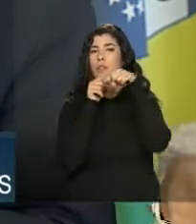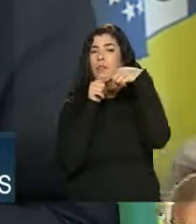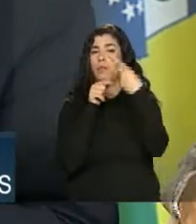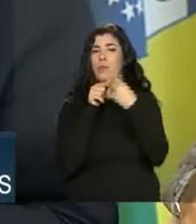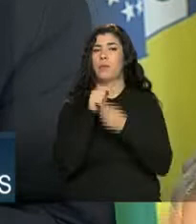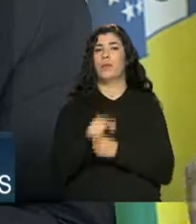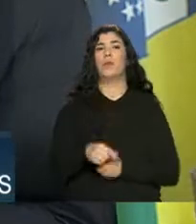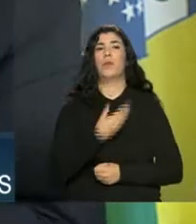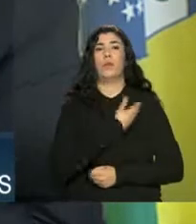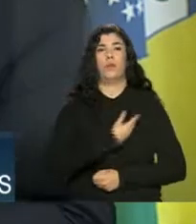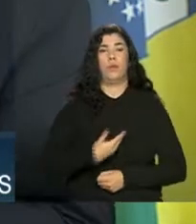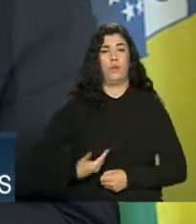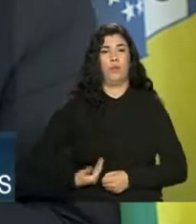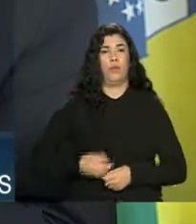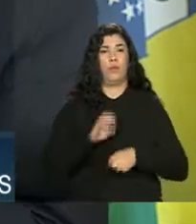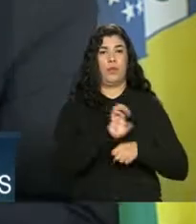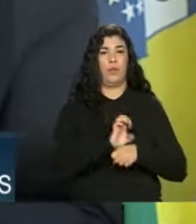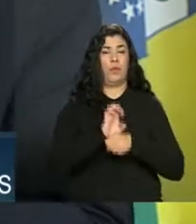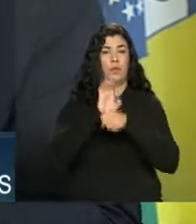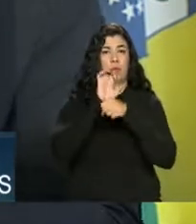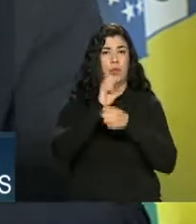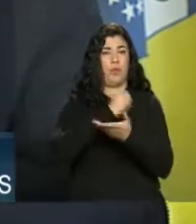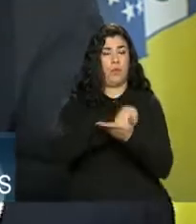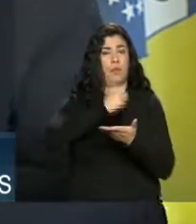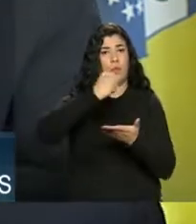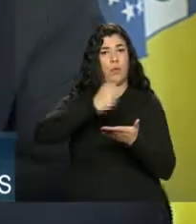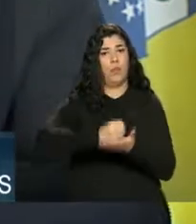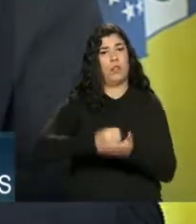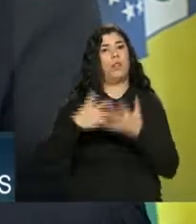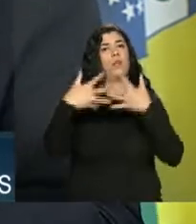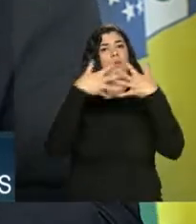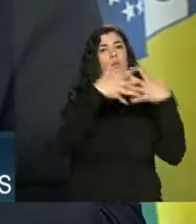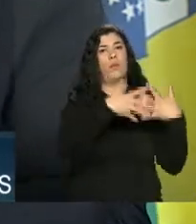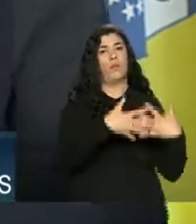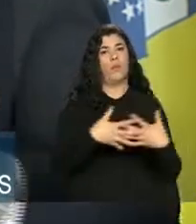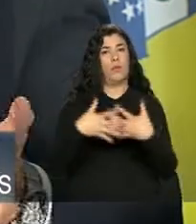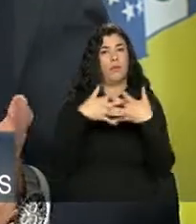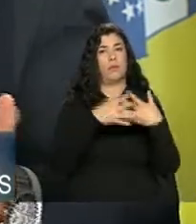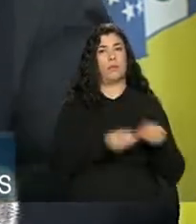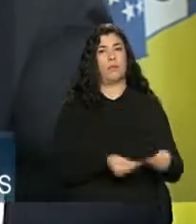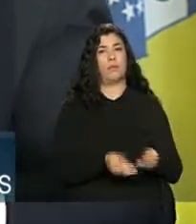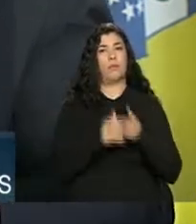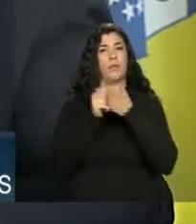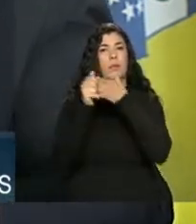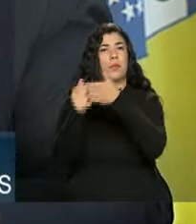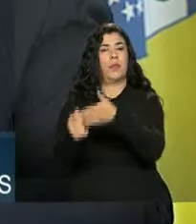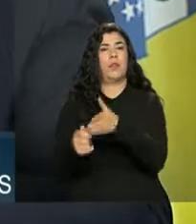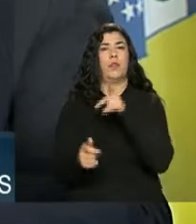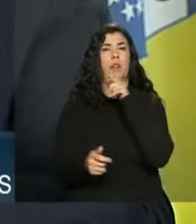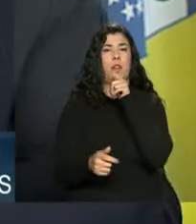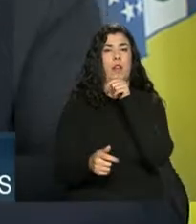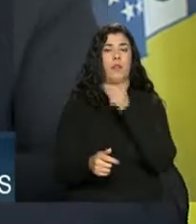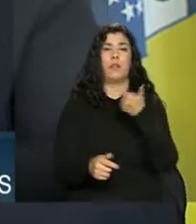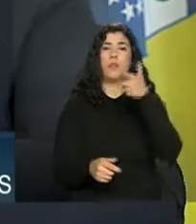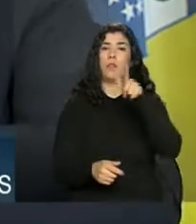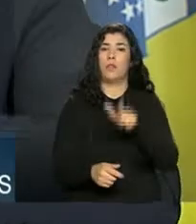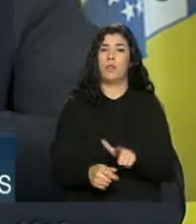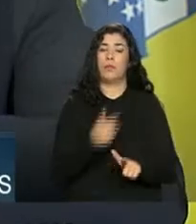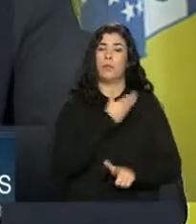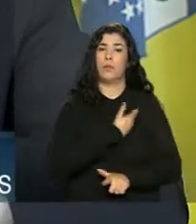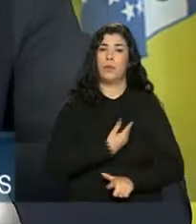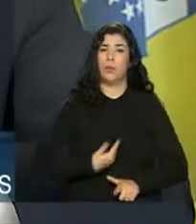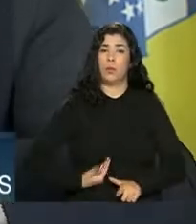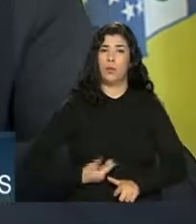apoiando as cidades com já falou com algum recurso financeiro e agora entra o governo federal Por que